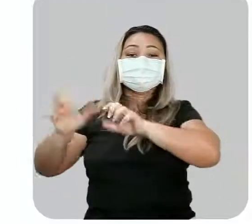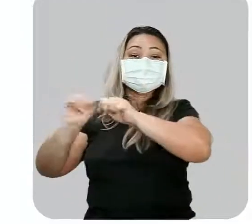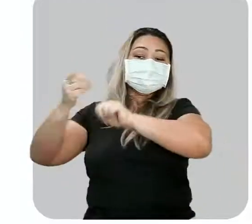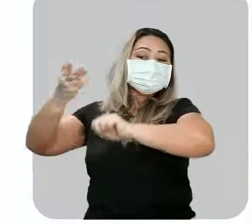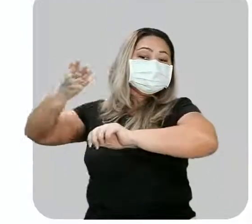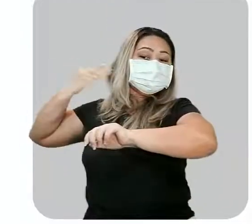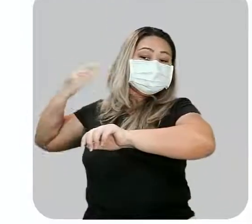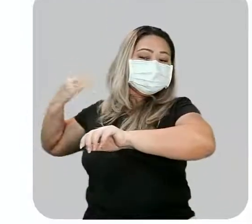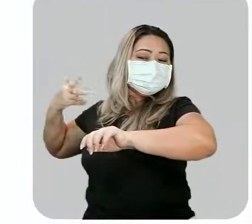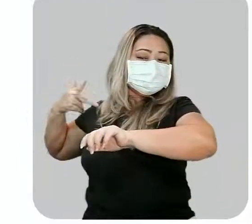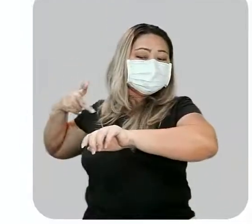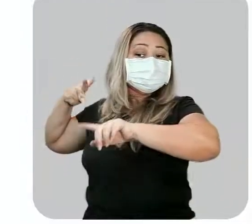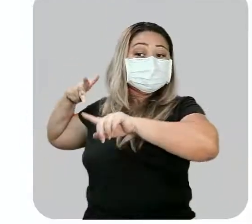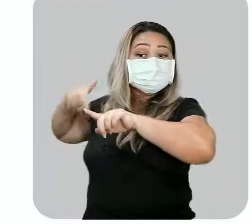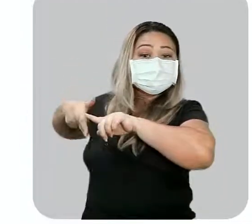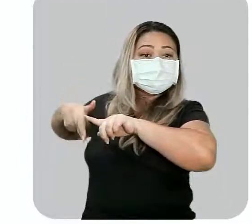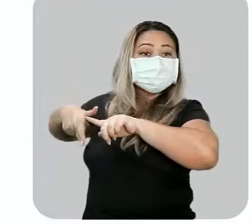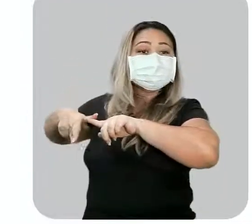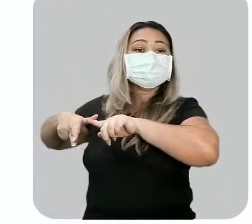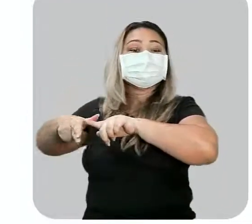do passado,